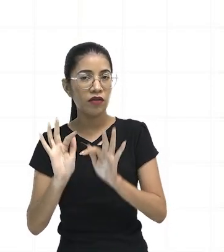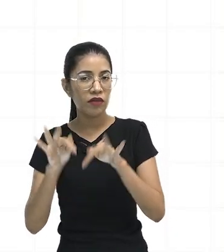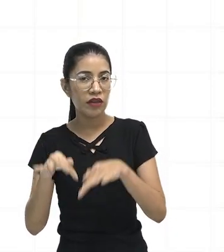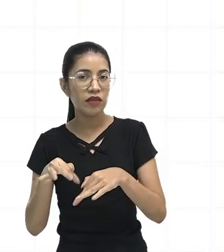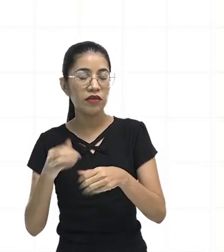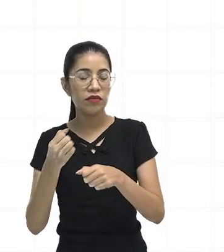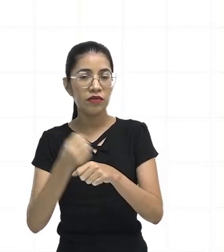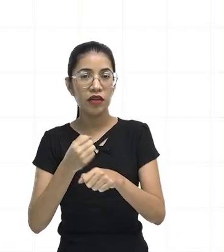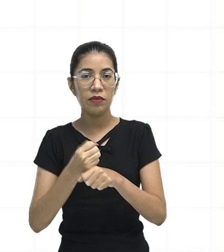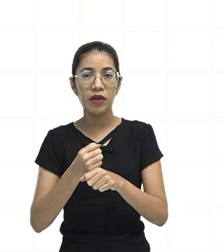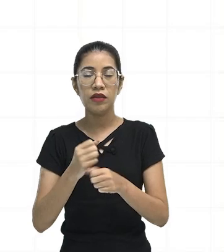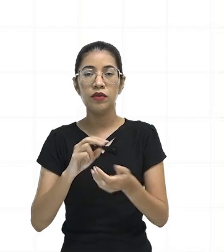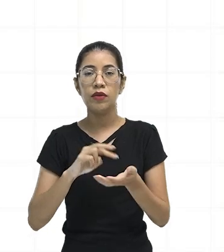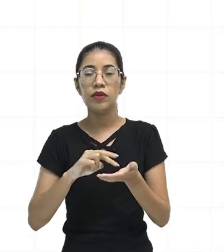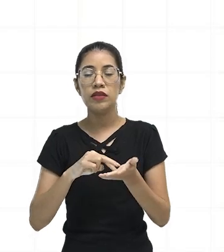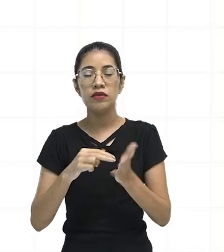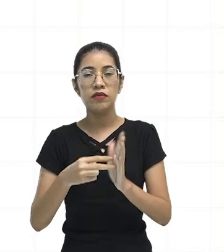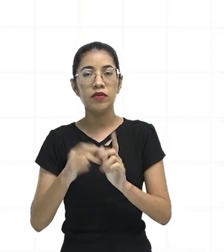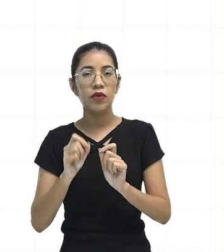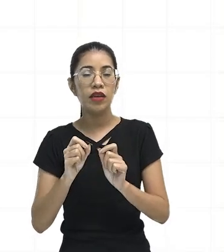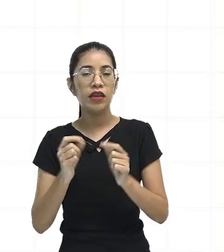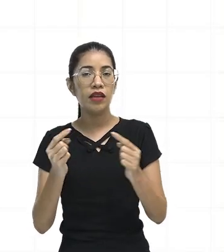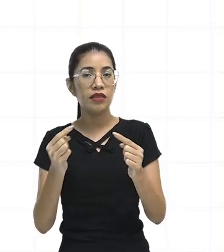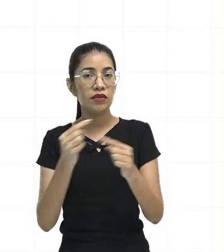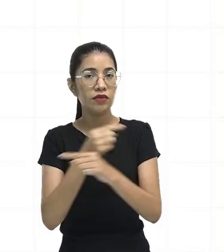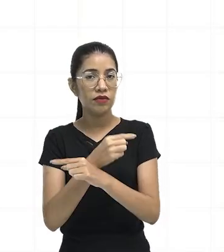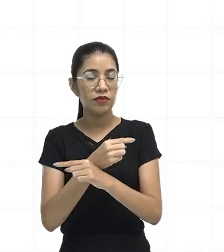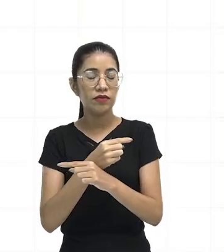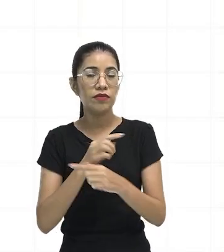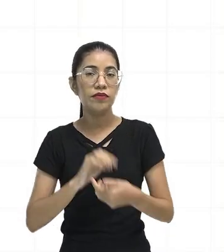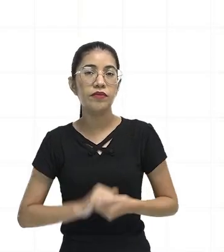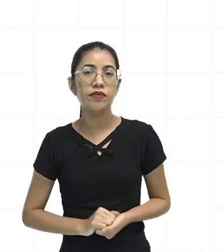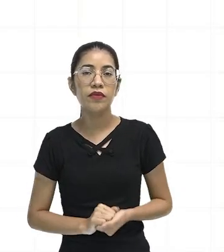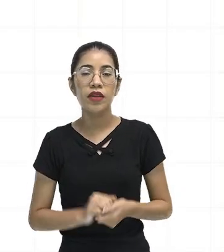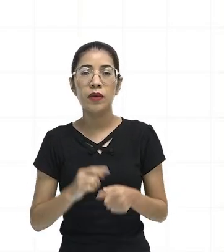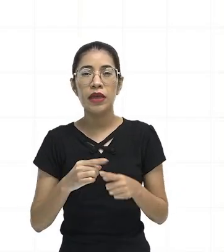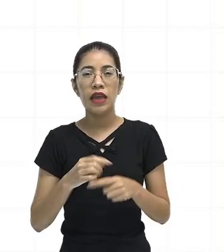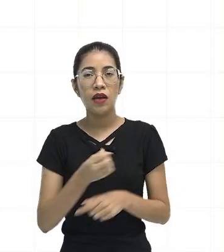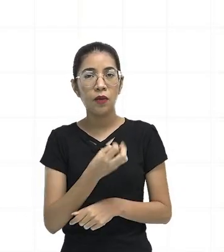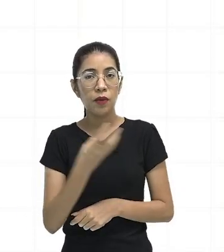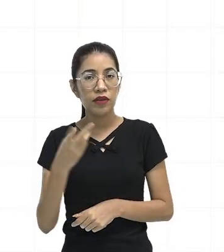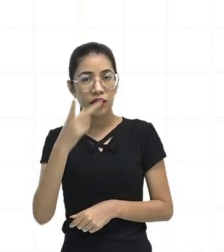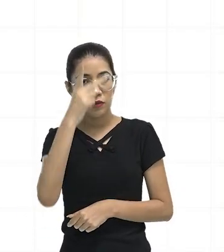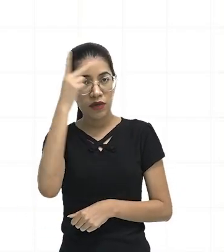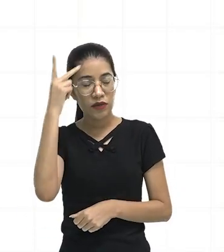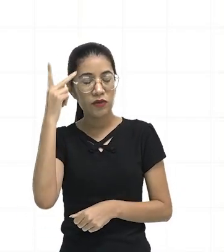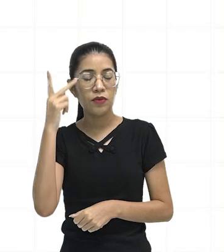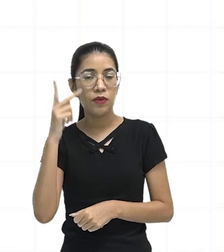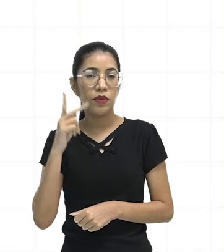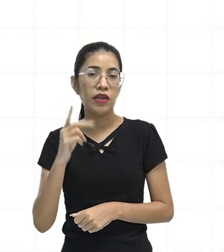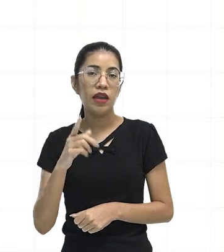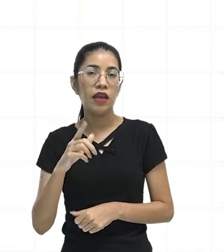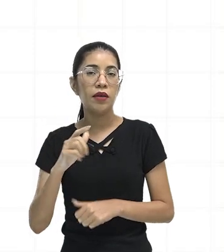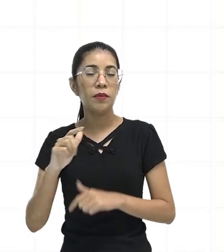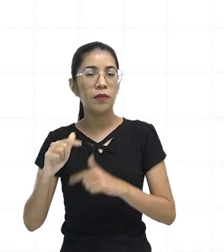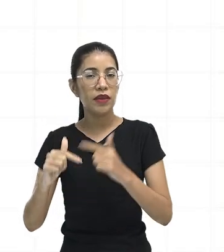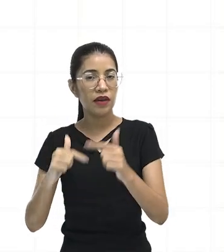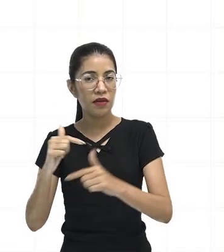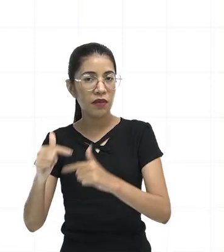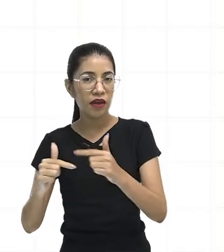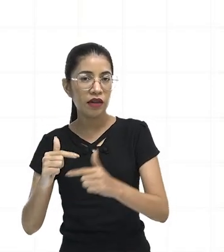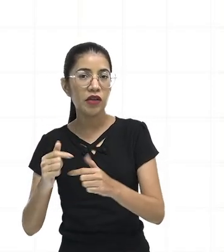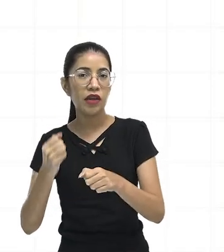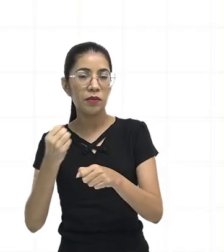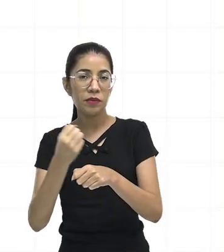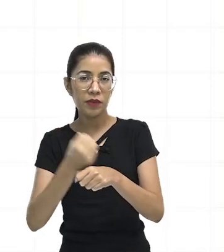serão chamadas de grandezas inversas. Por quê? Porque quanto mais pessoa, por exemplo, tiver para ajudar